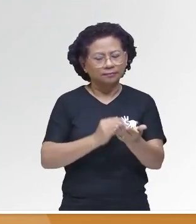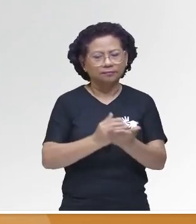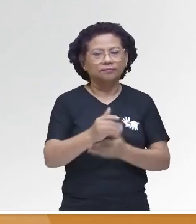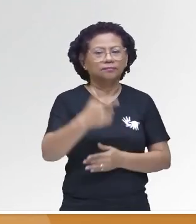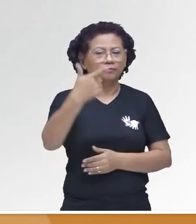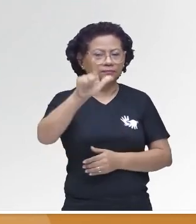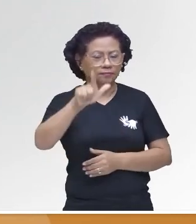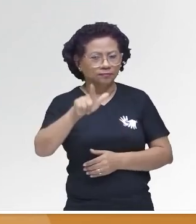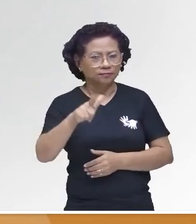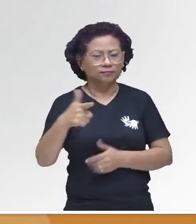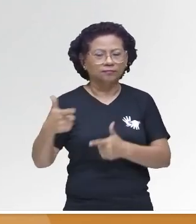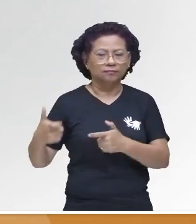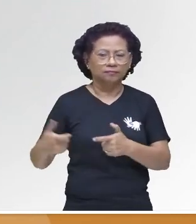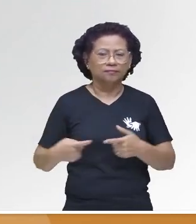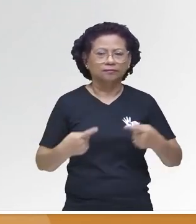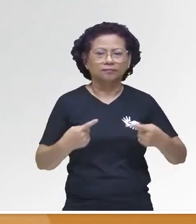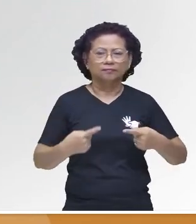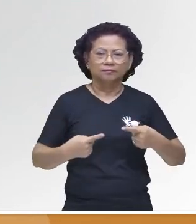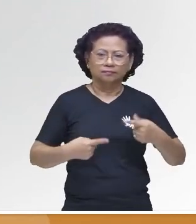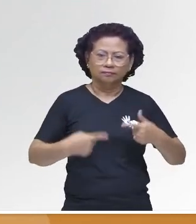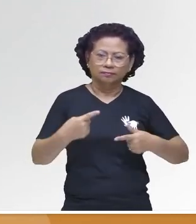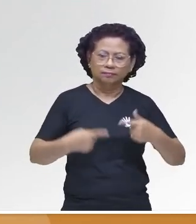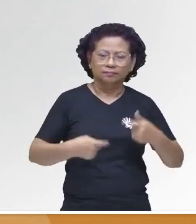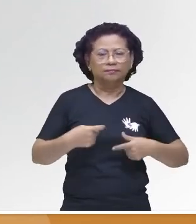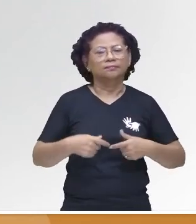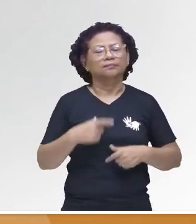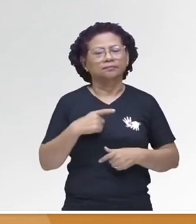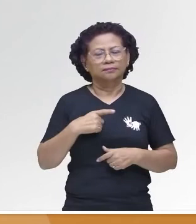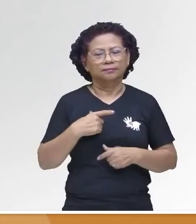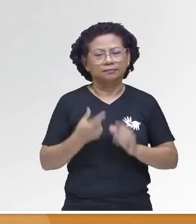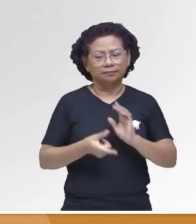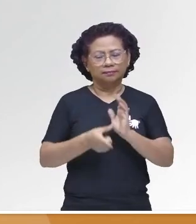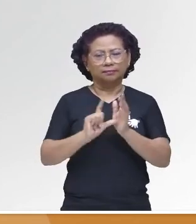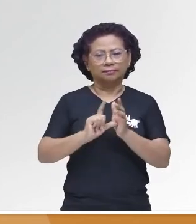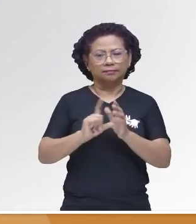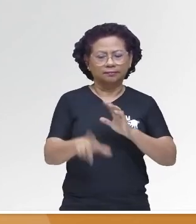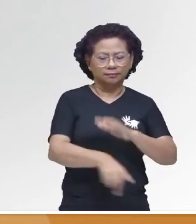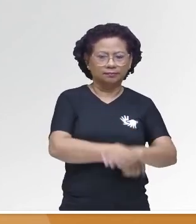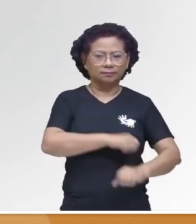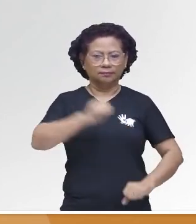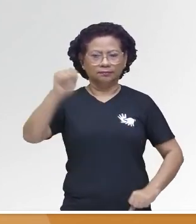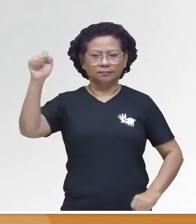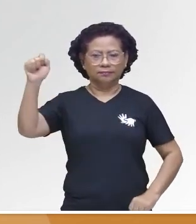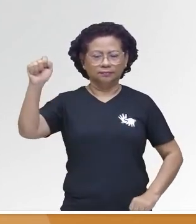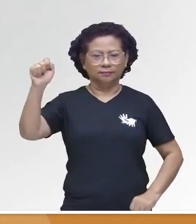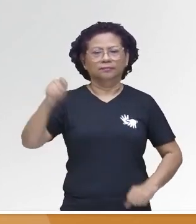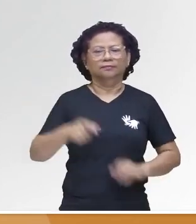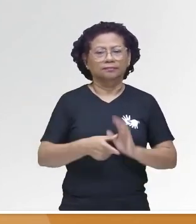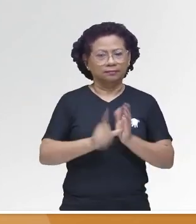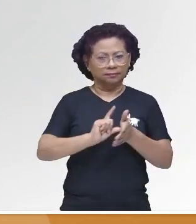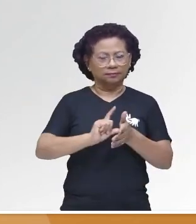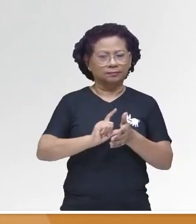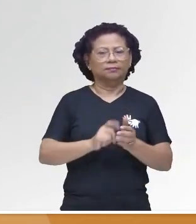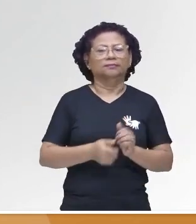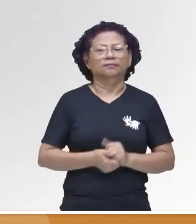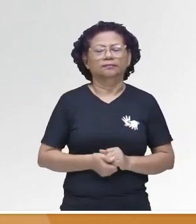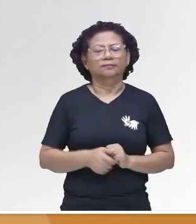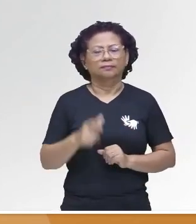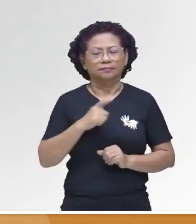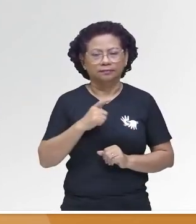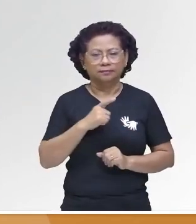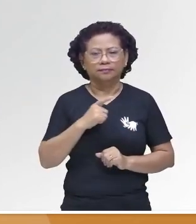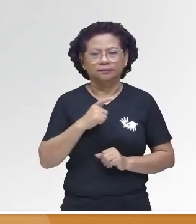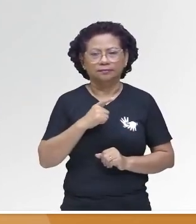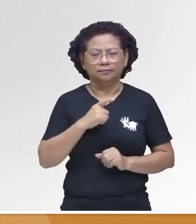dentro desse período aí, antes da proclamação da República, que vai ser a Guerra do Paraguai, vai fazer com